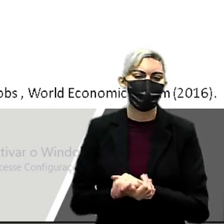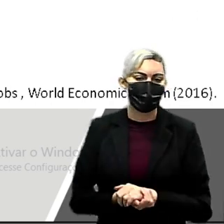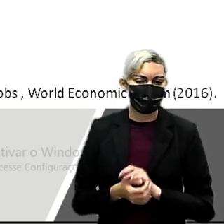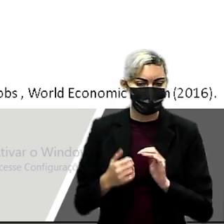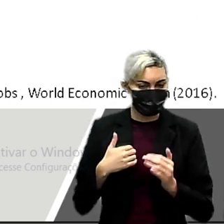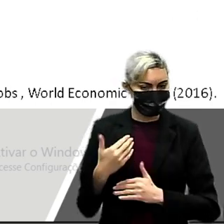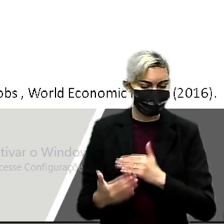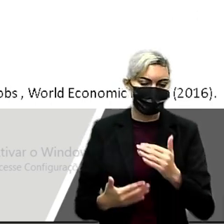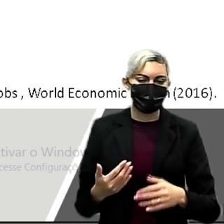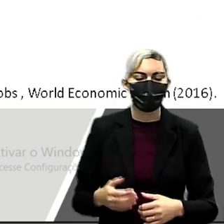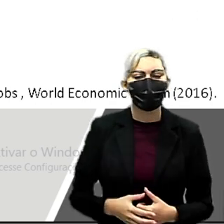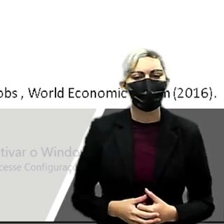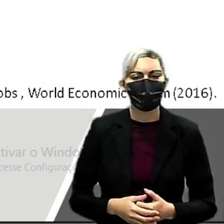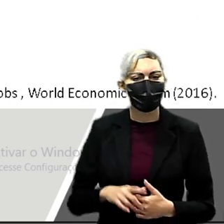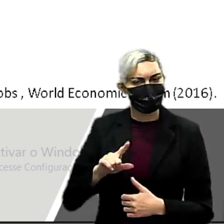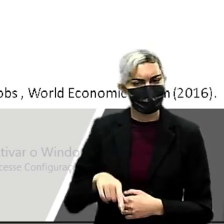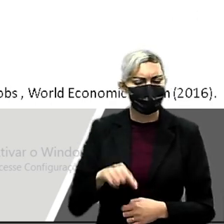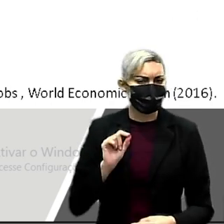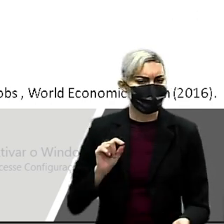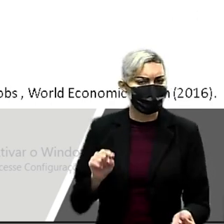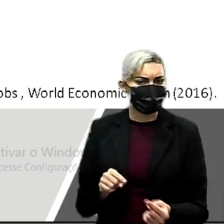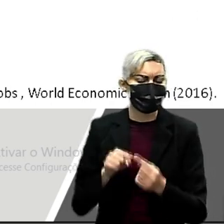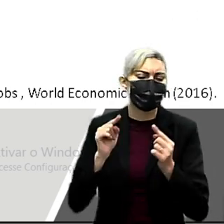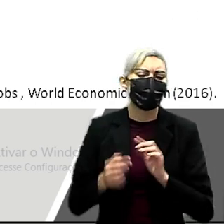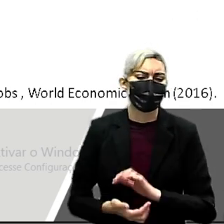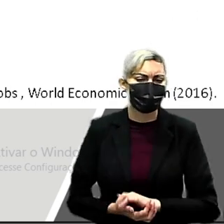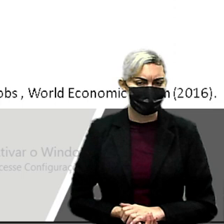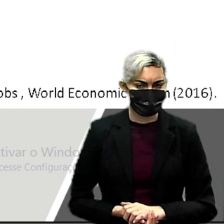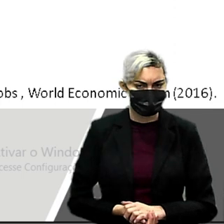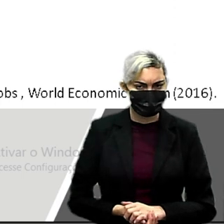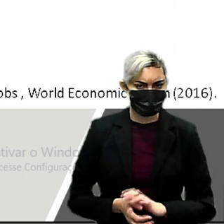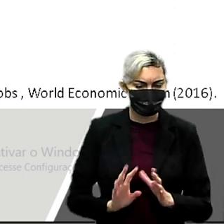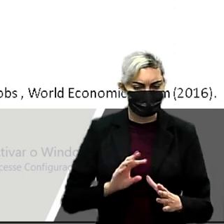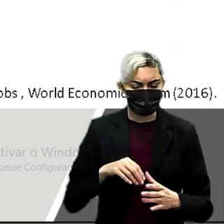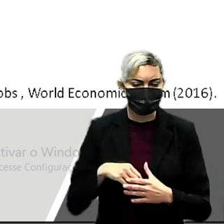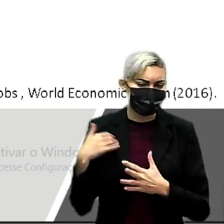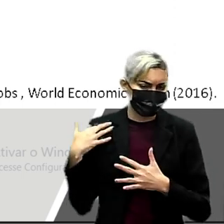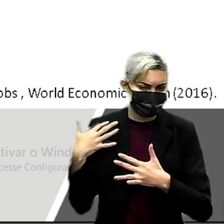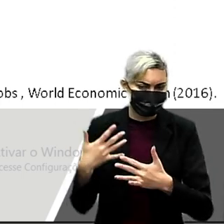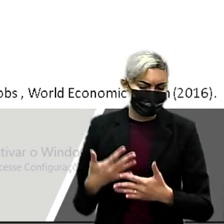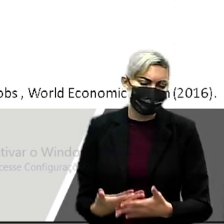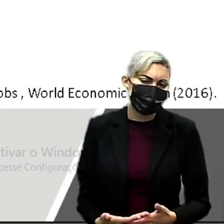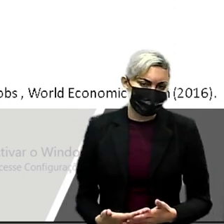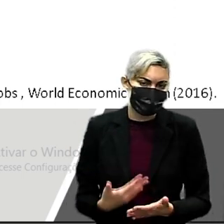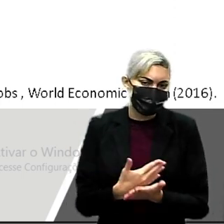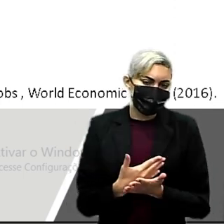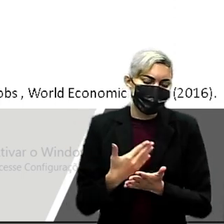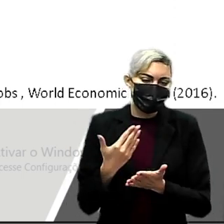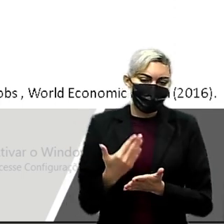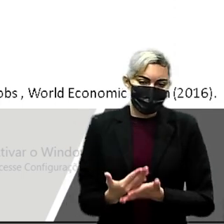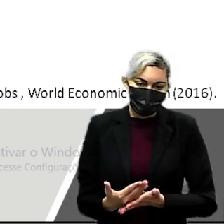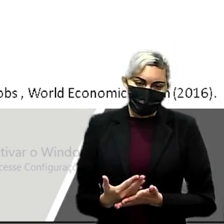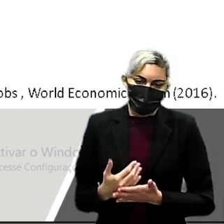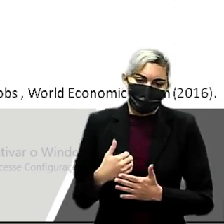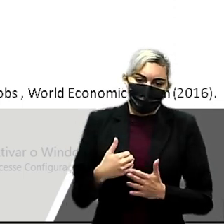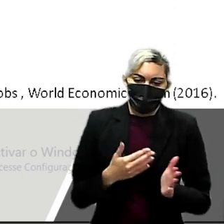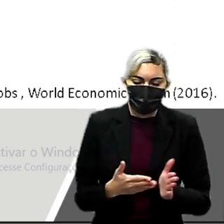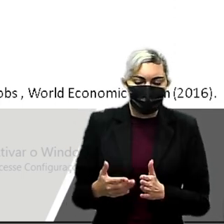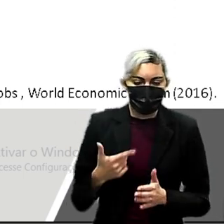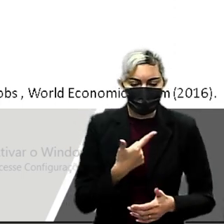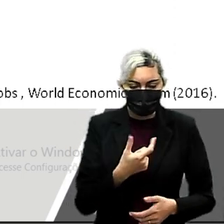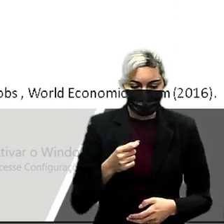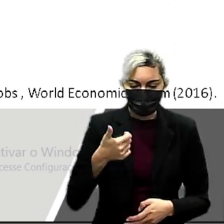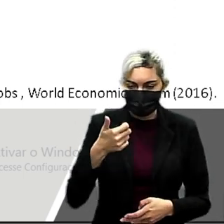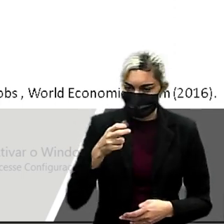no processo, o que é que impactou, né? Desde o início e passando aí